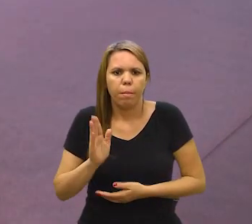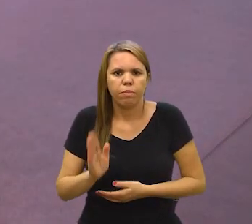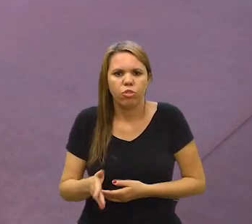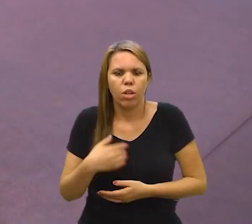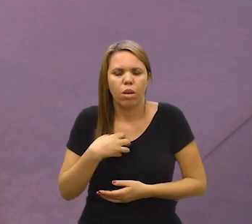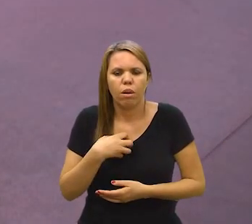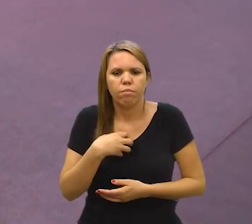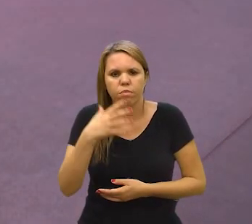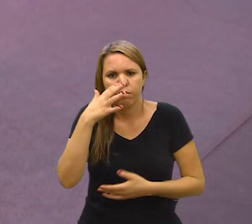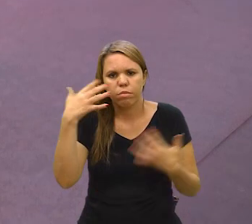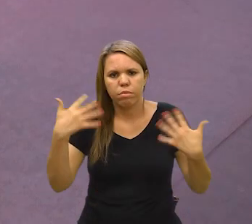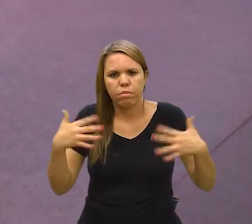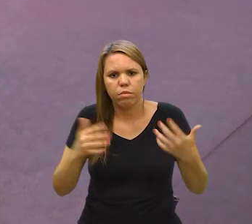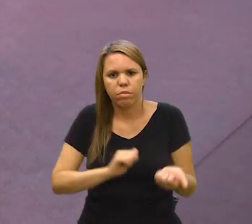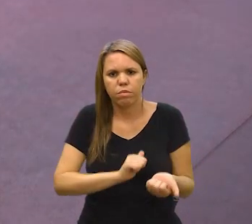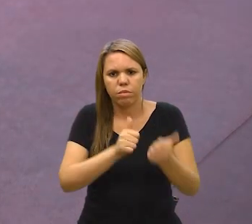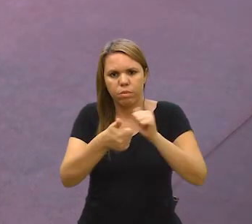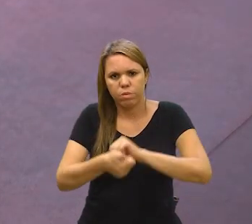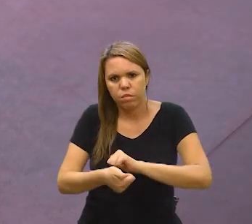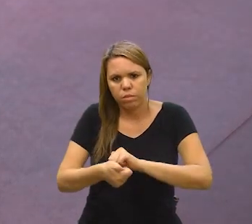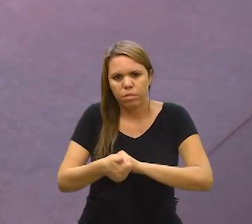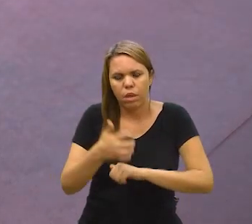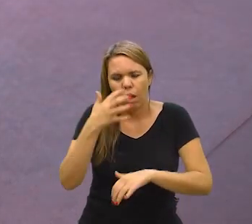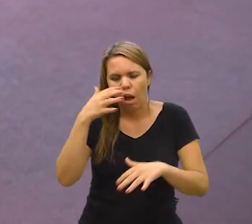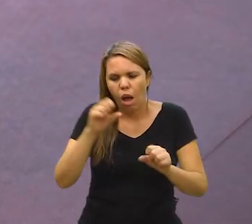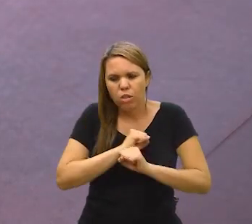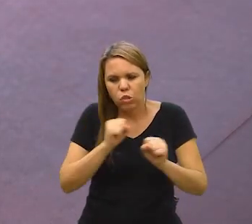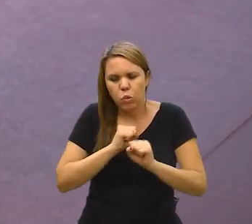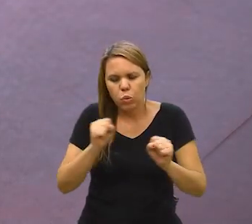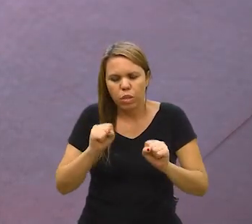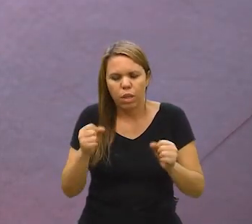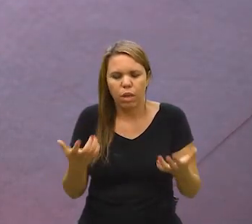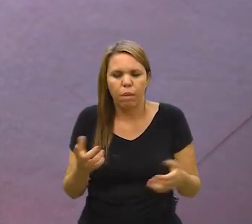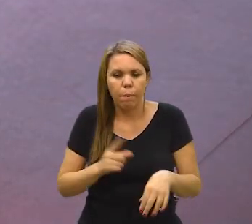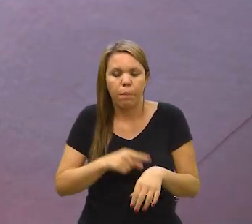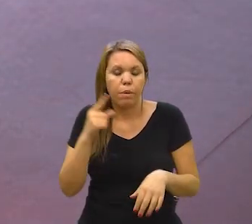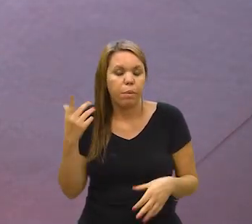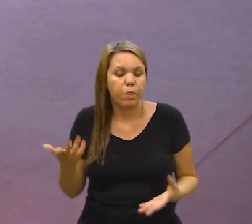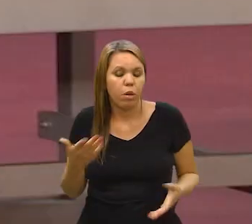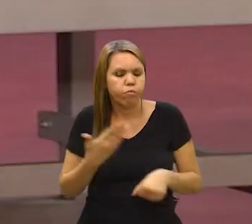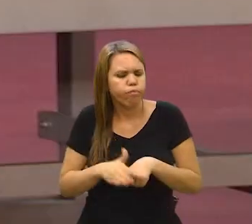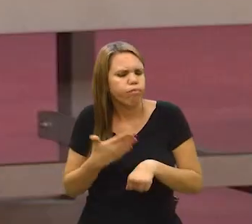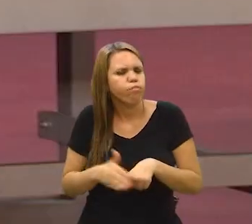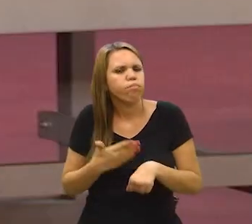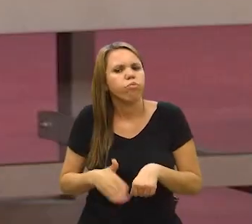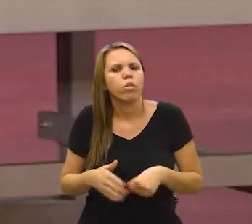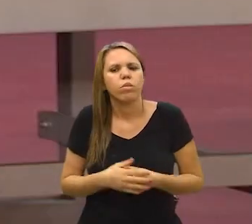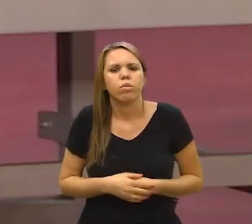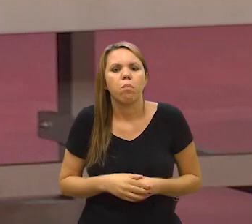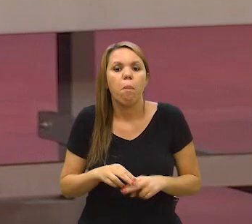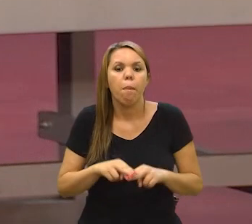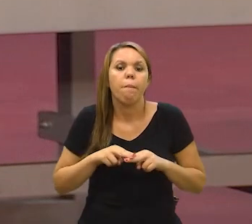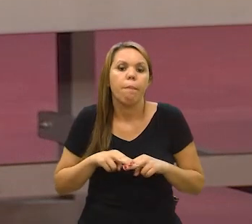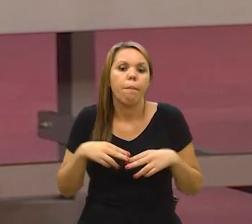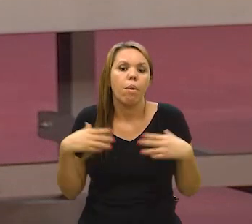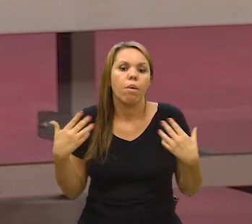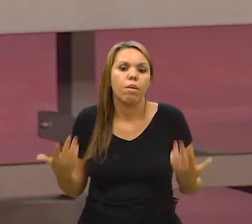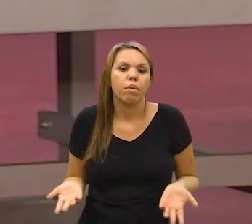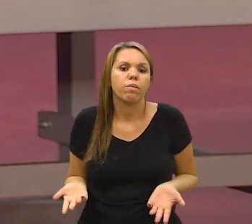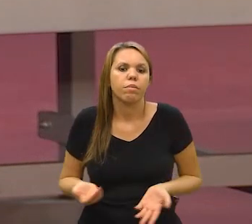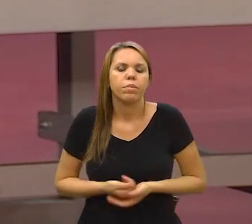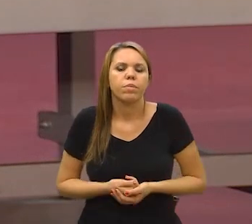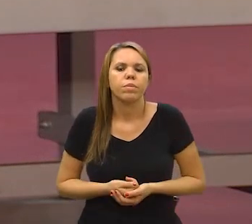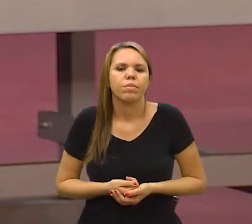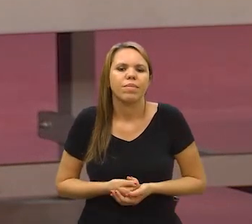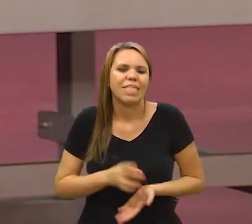me apaixonei demais por aquele esporte. Tipo, sabe, foi amor à primeira vista mesmo. E eu comecei a praticar e tudo mais. Porém,